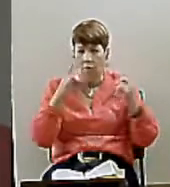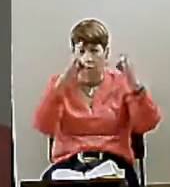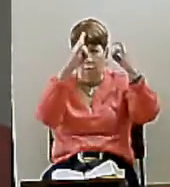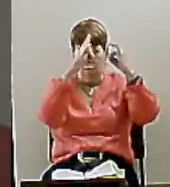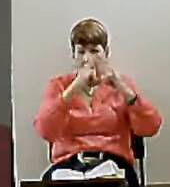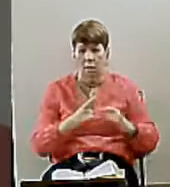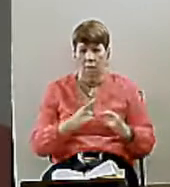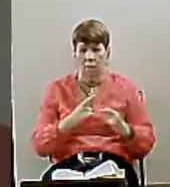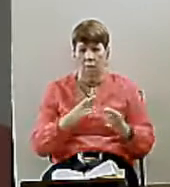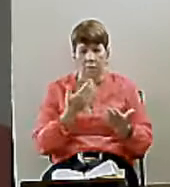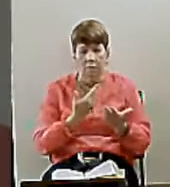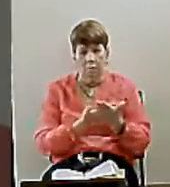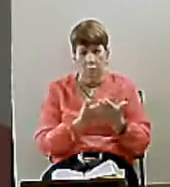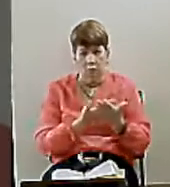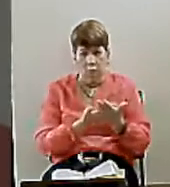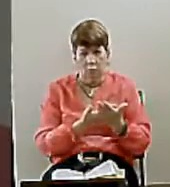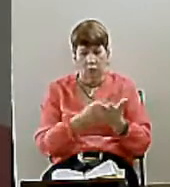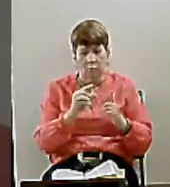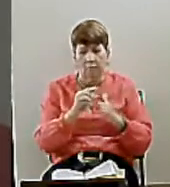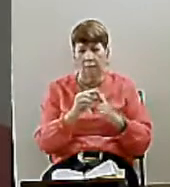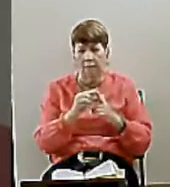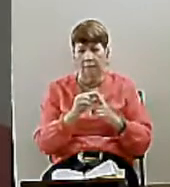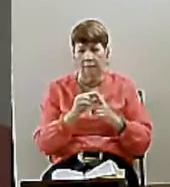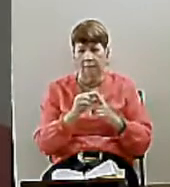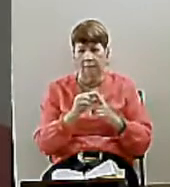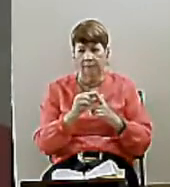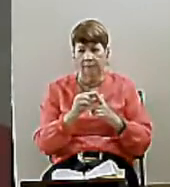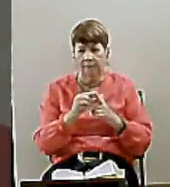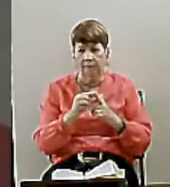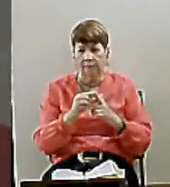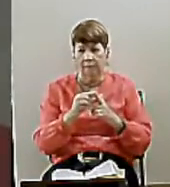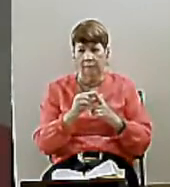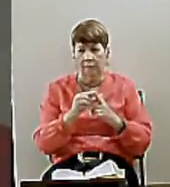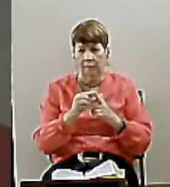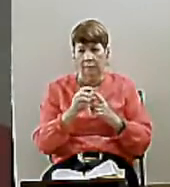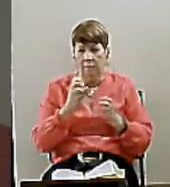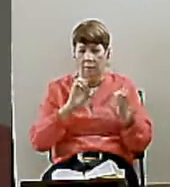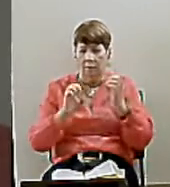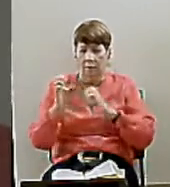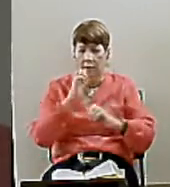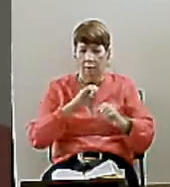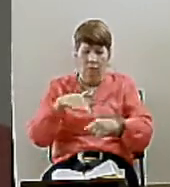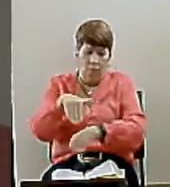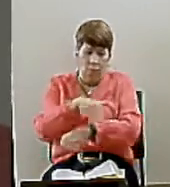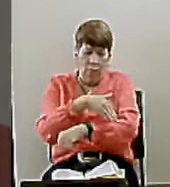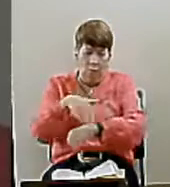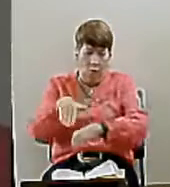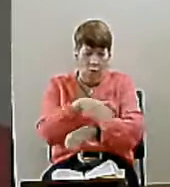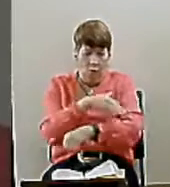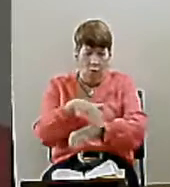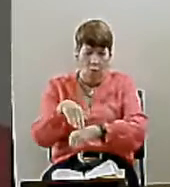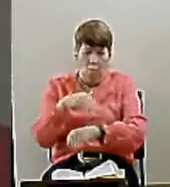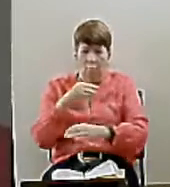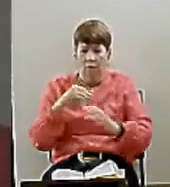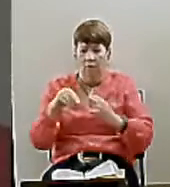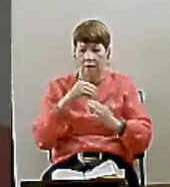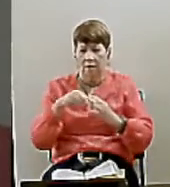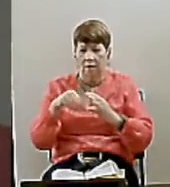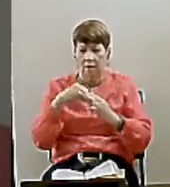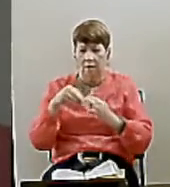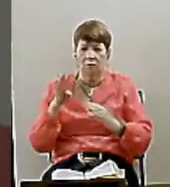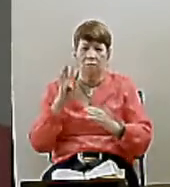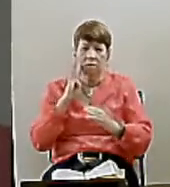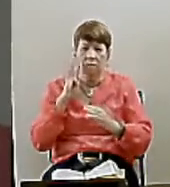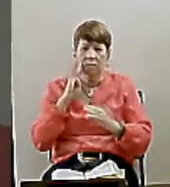uma aula de escola dominical um trabalho de evangelização na rua ou uma mensagem que a gente envia pelo Facebook ou pelo